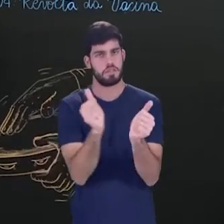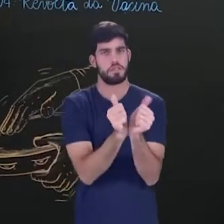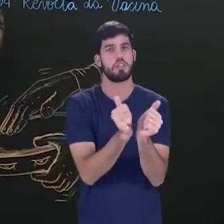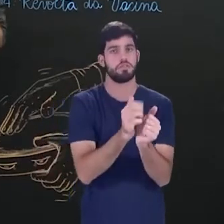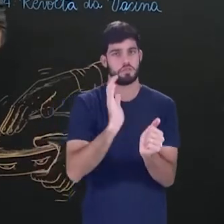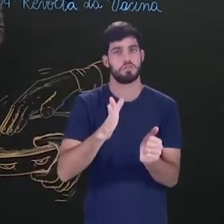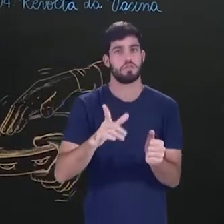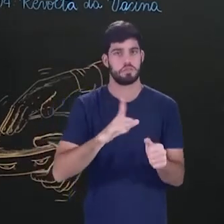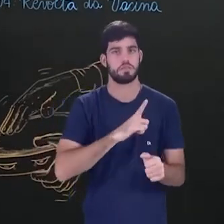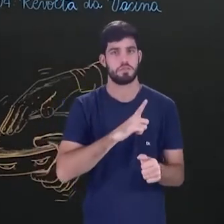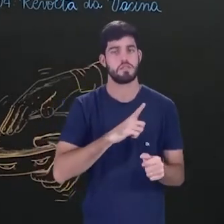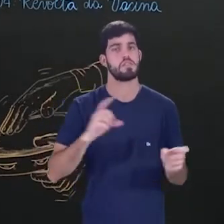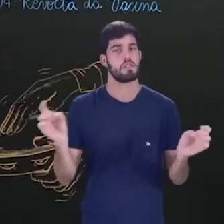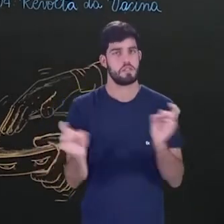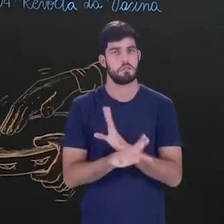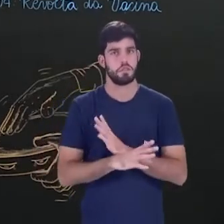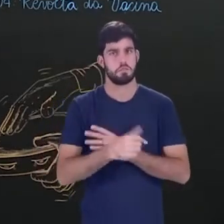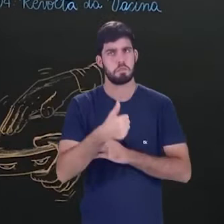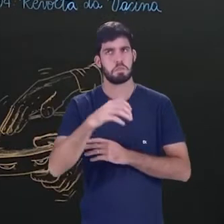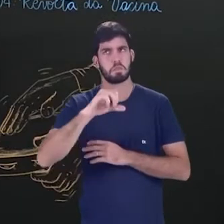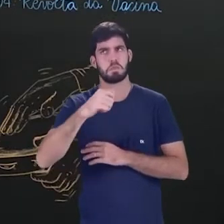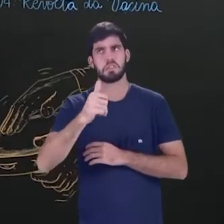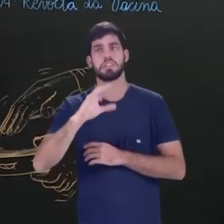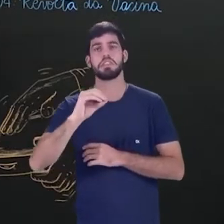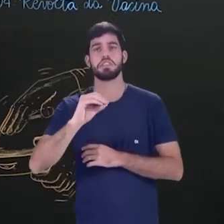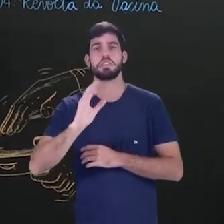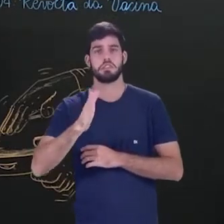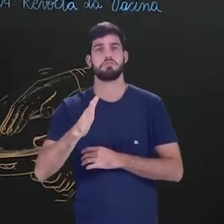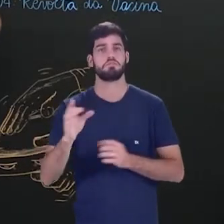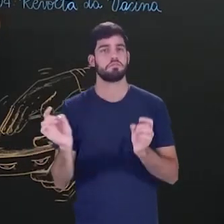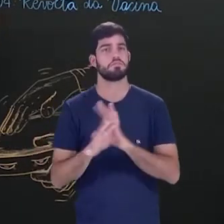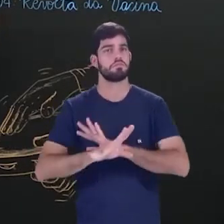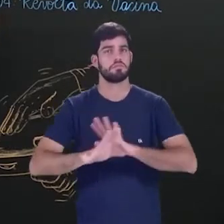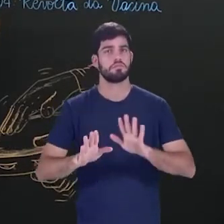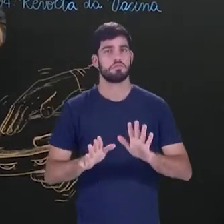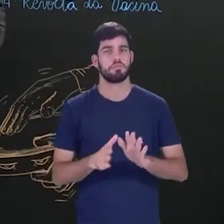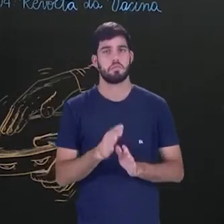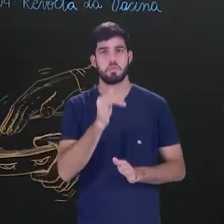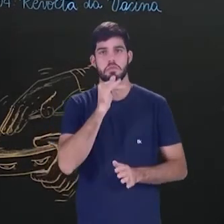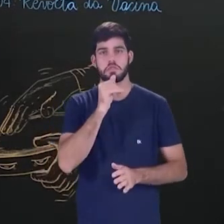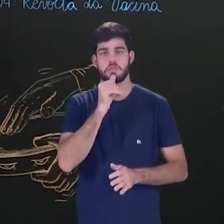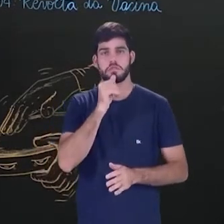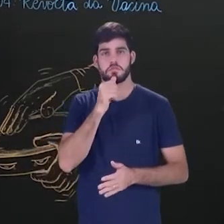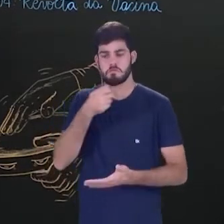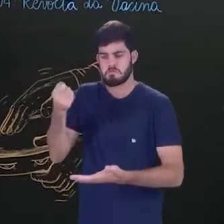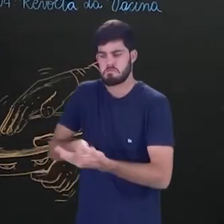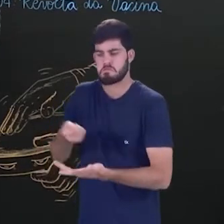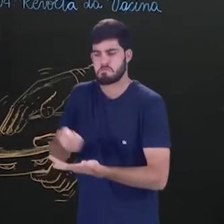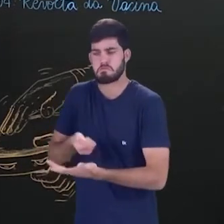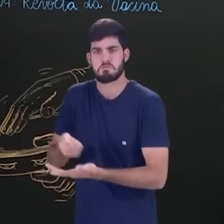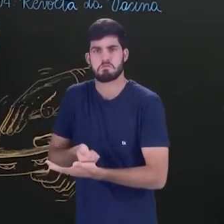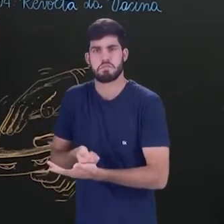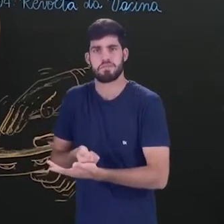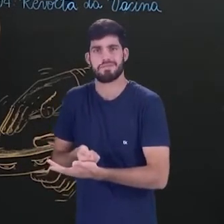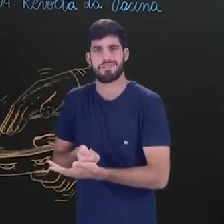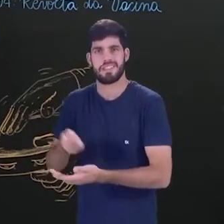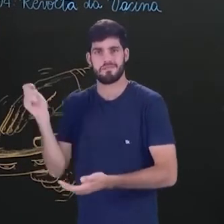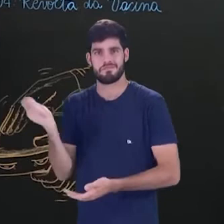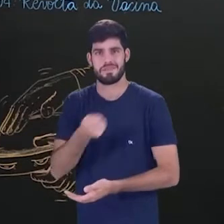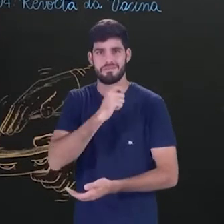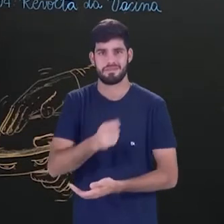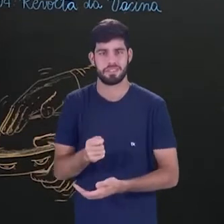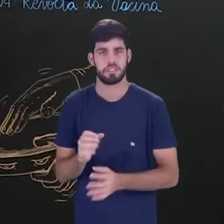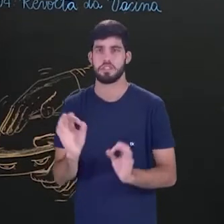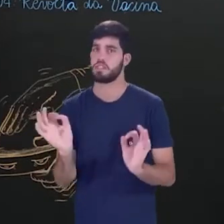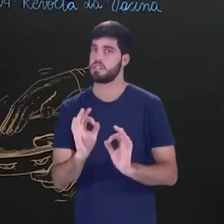há bastante tempo aqui em 1910. Então não tinha mais nenhuma razão para ter castigo físico. No entanto, os